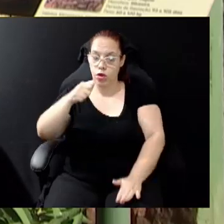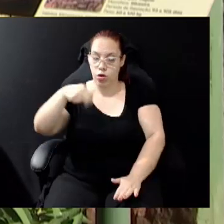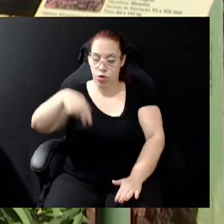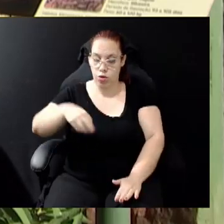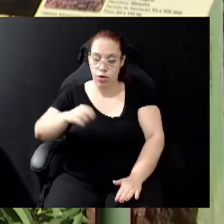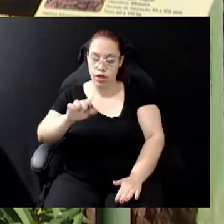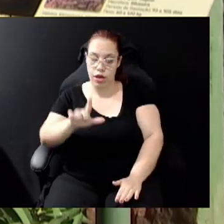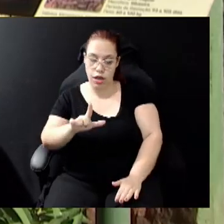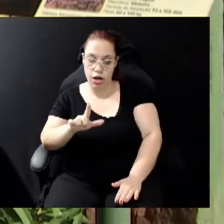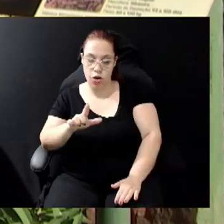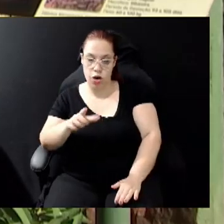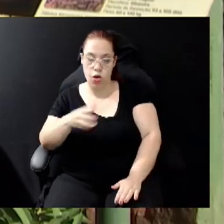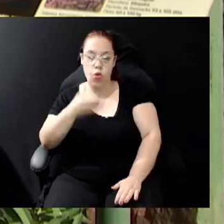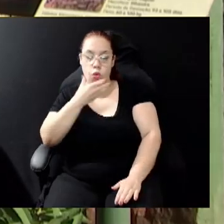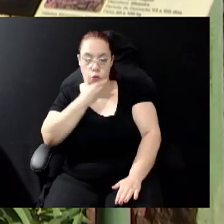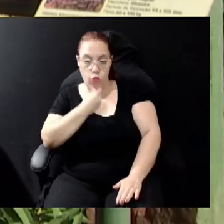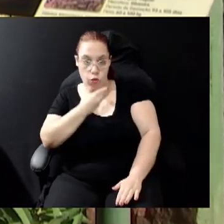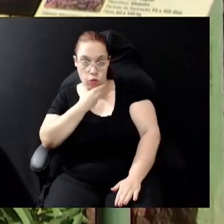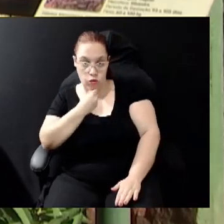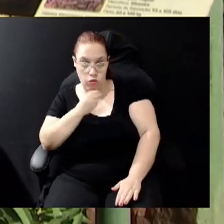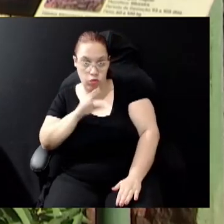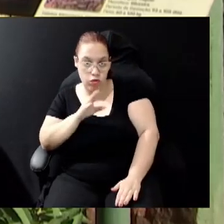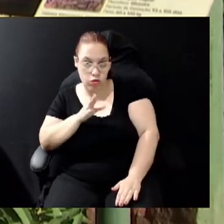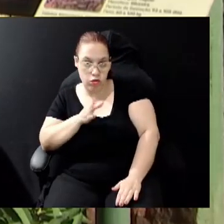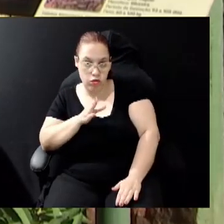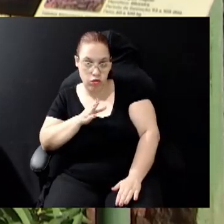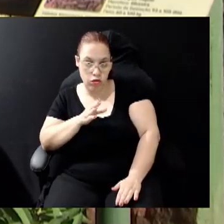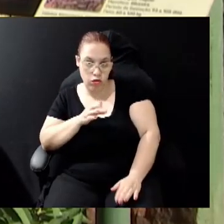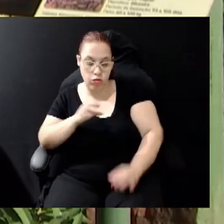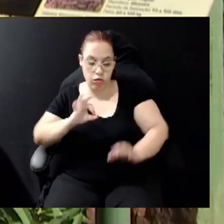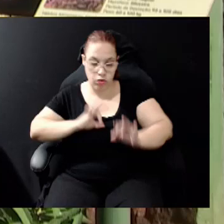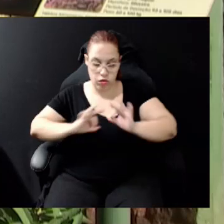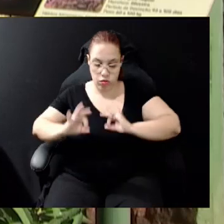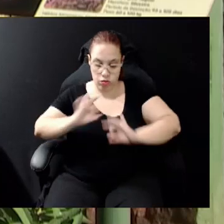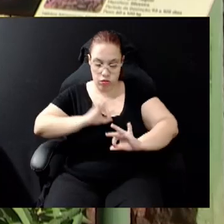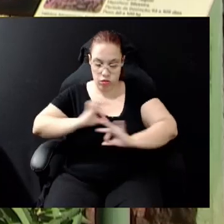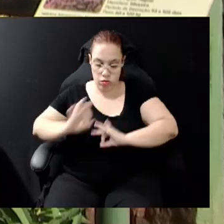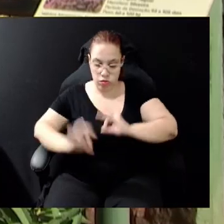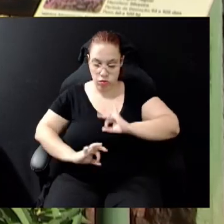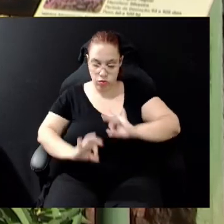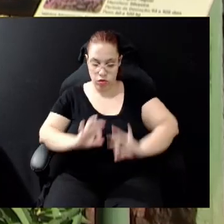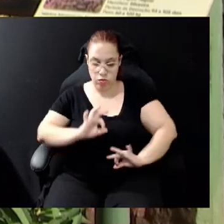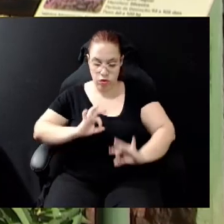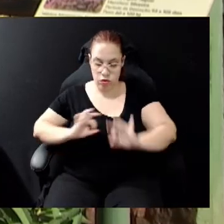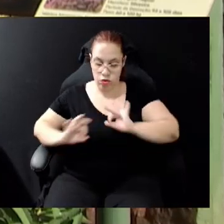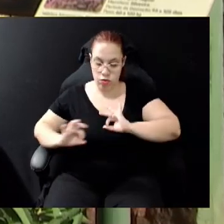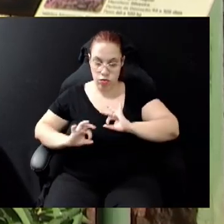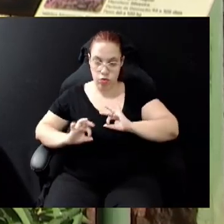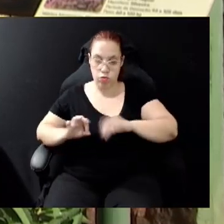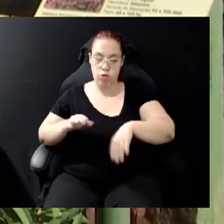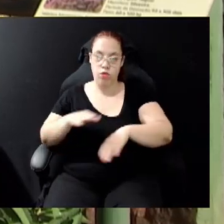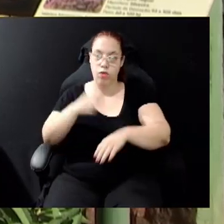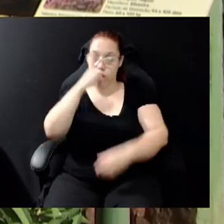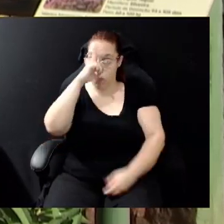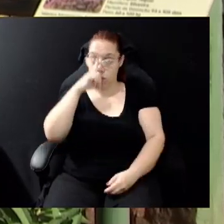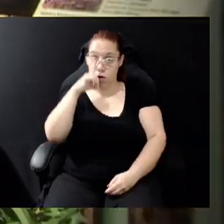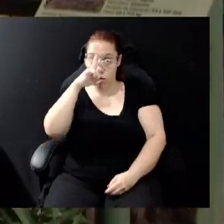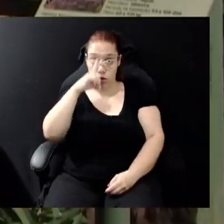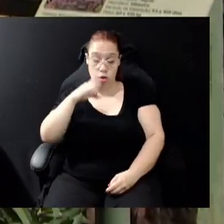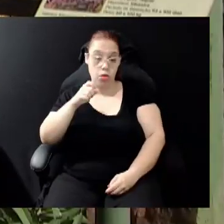É o que tem as características da onça-pintada mesmo, o nosso exemplar aqui, manchado de amarelo, com as rosetas pretas,